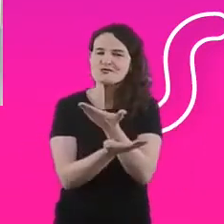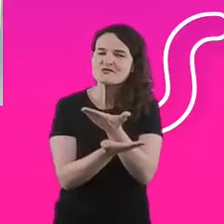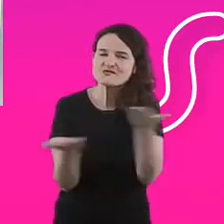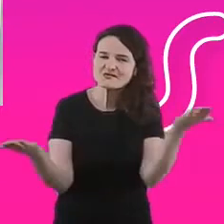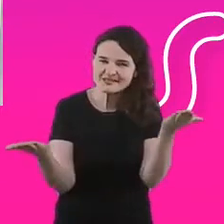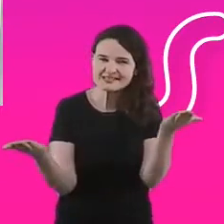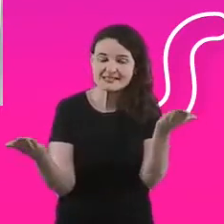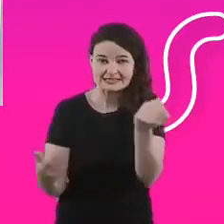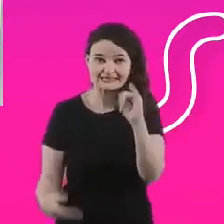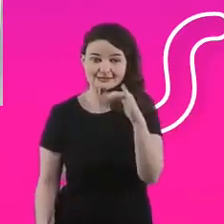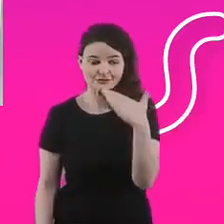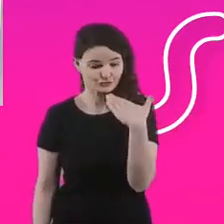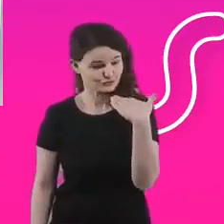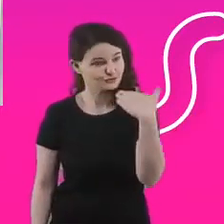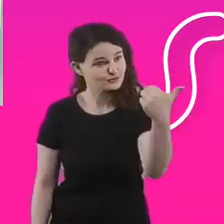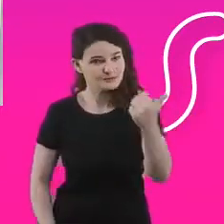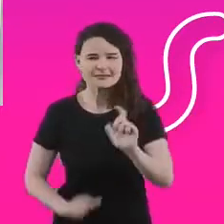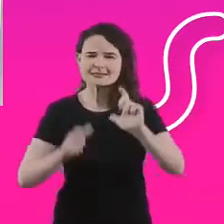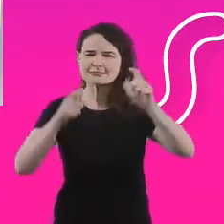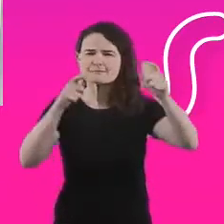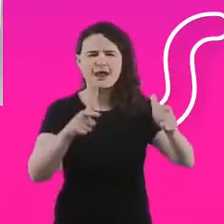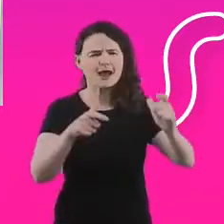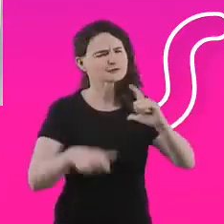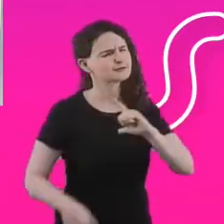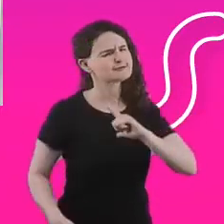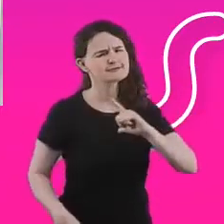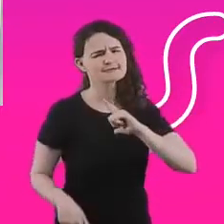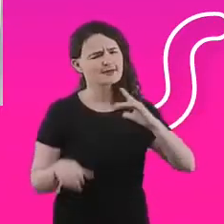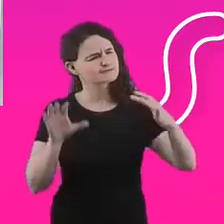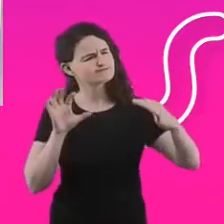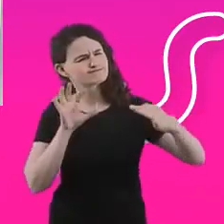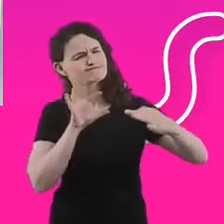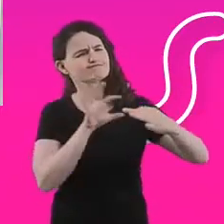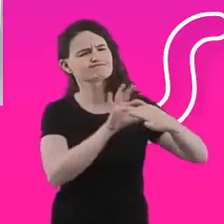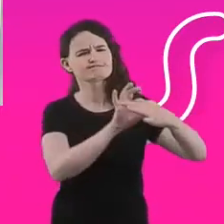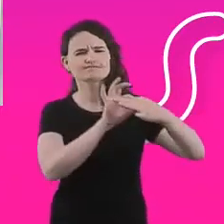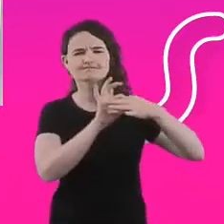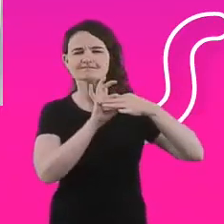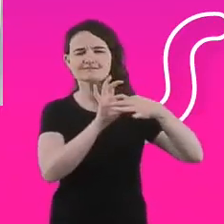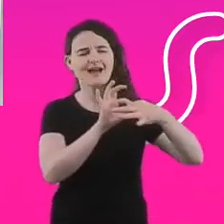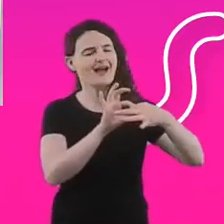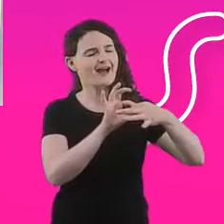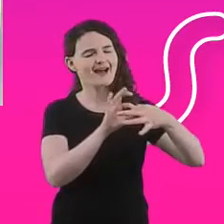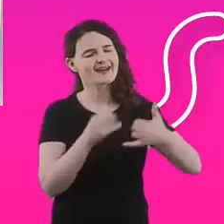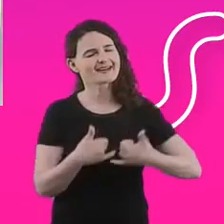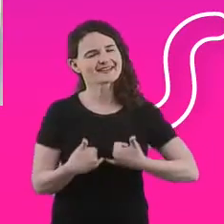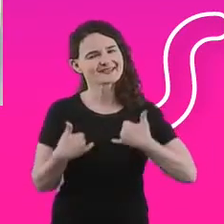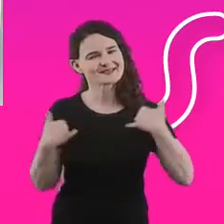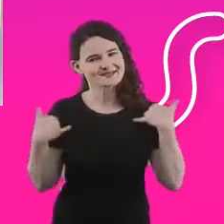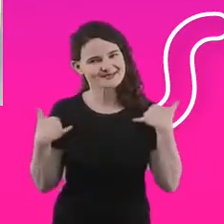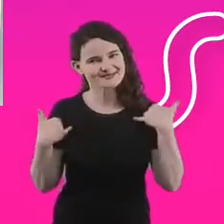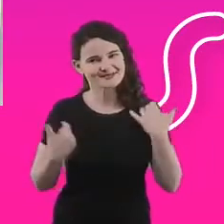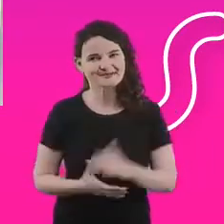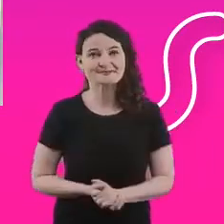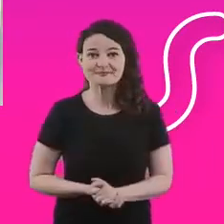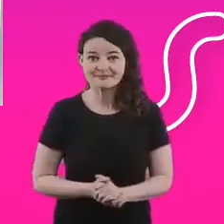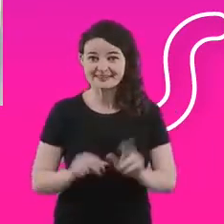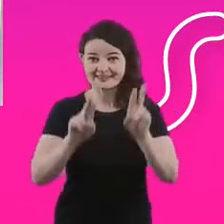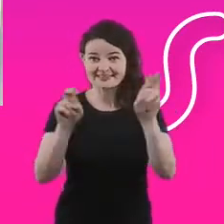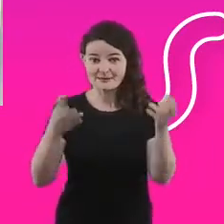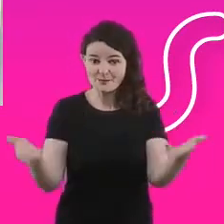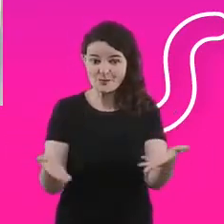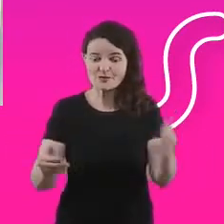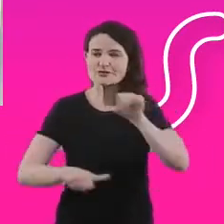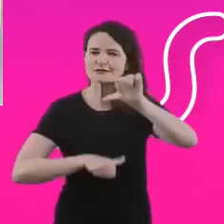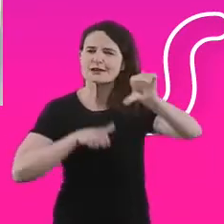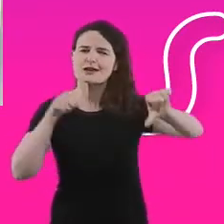num evento que a gente sente que tem tanta sinergia com um parceiro, é sempre muito legal. Hoje a temática aqui é a transformação digital na